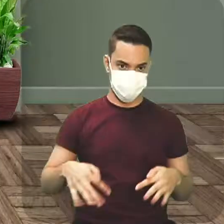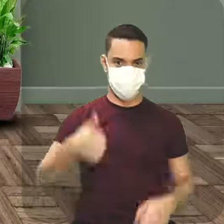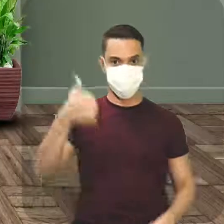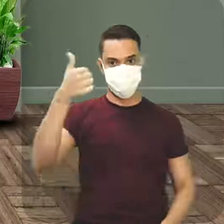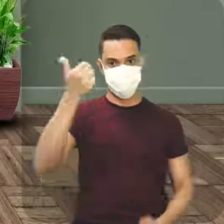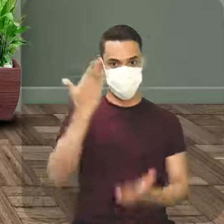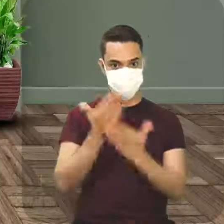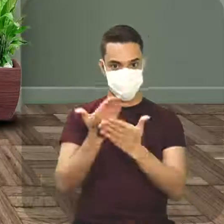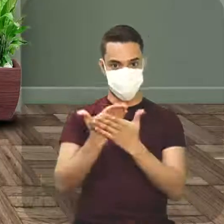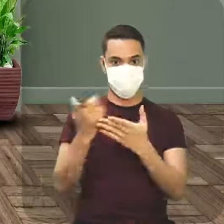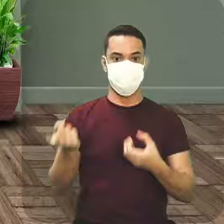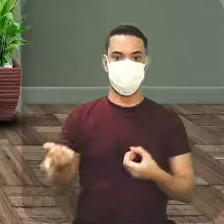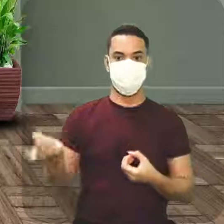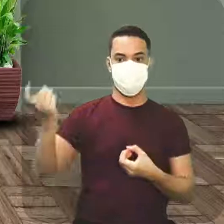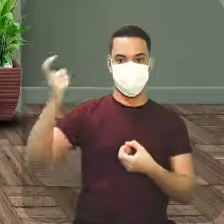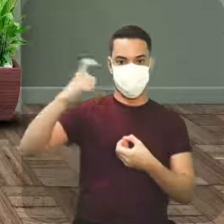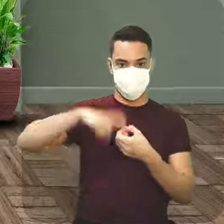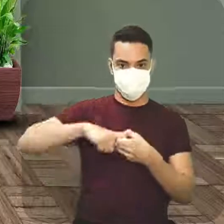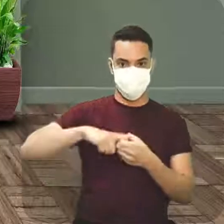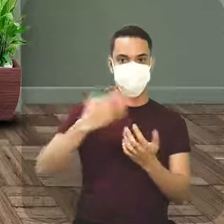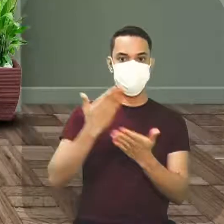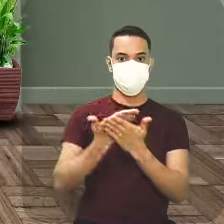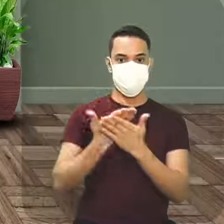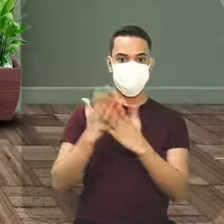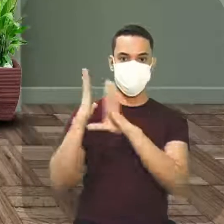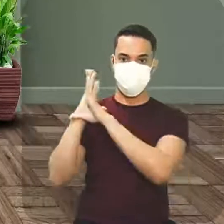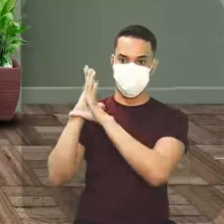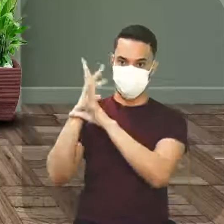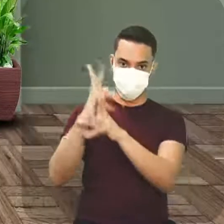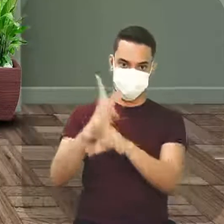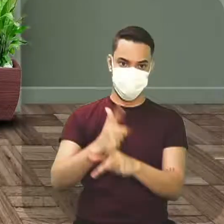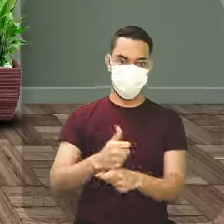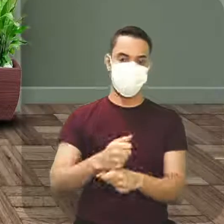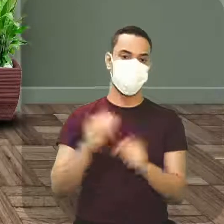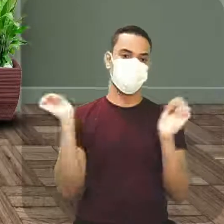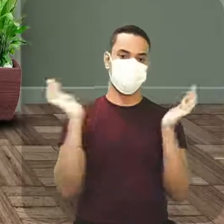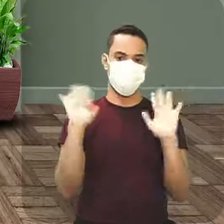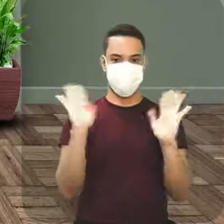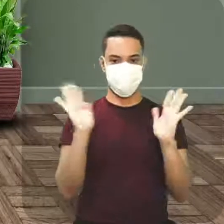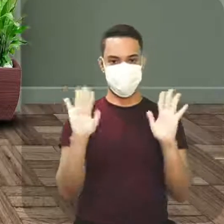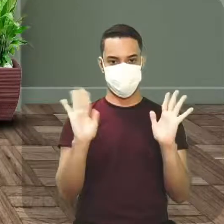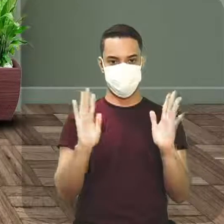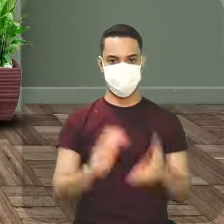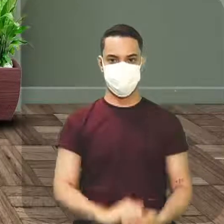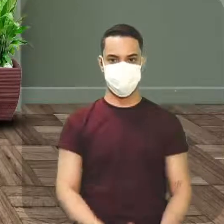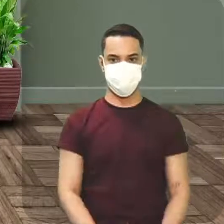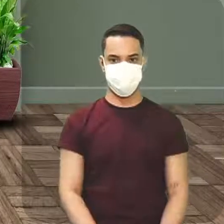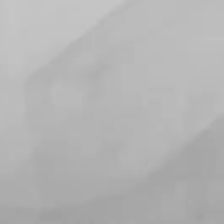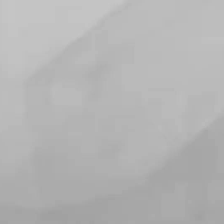aula, daqui a pouco retorno com a nossa revisão, tá certo? Até daqui a pouco.